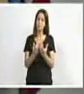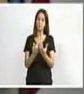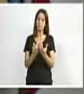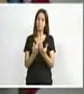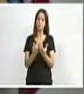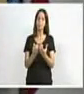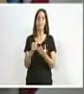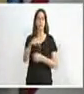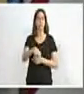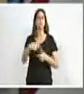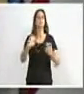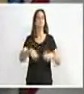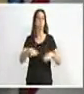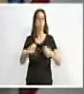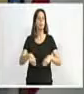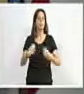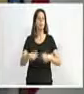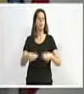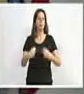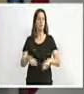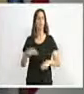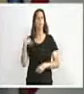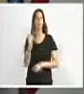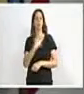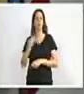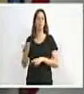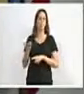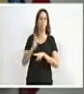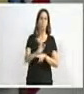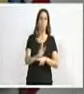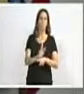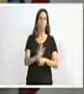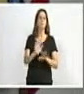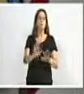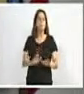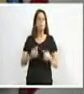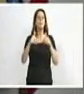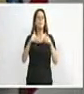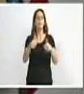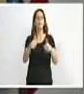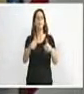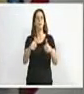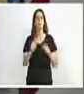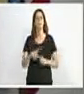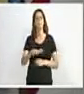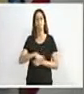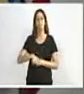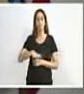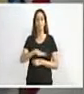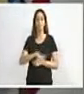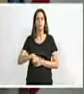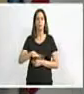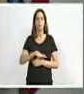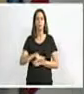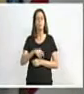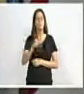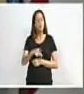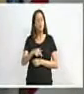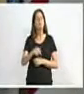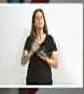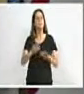sentiu a necessidade de ajuda, a necessidade de melhorias naquele local. E uma das melhorias